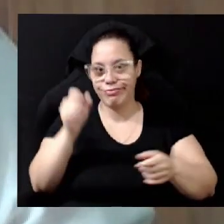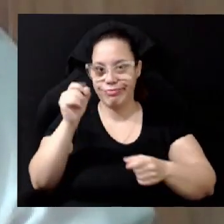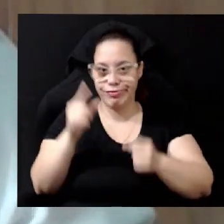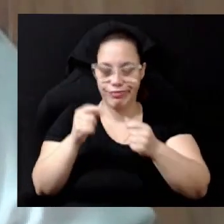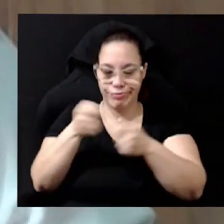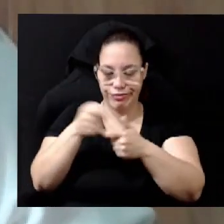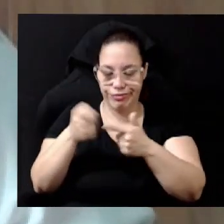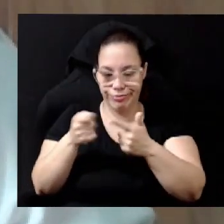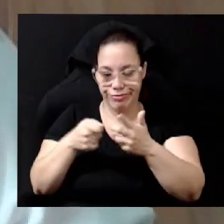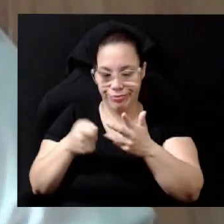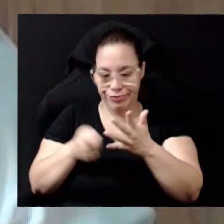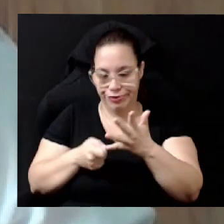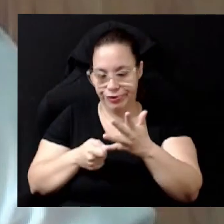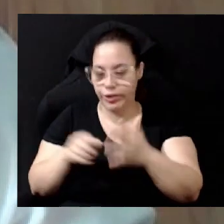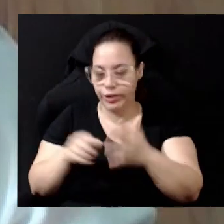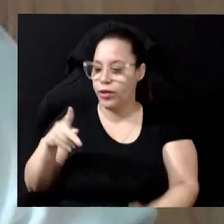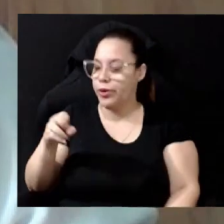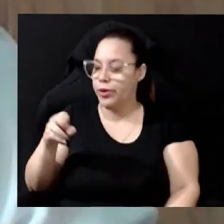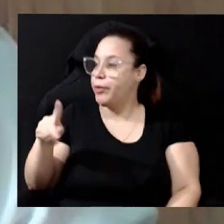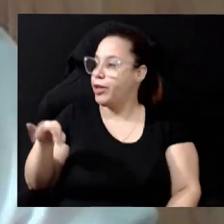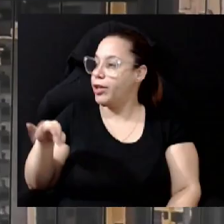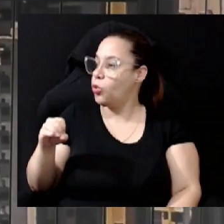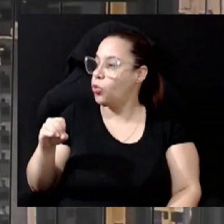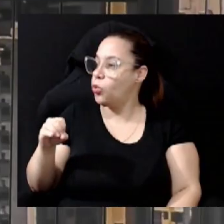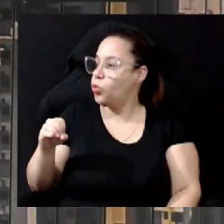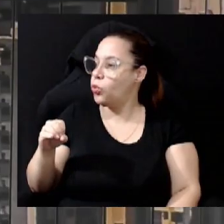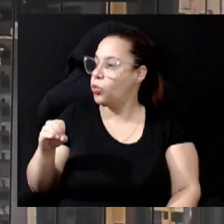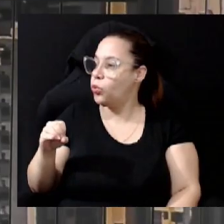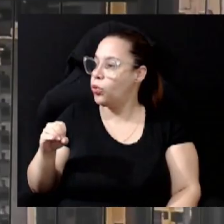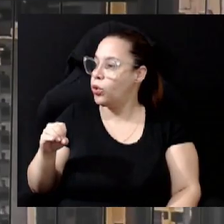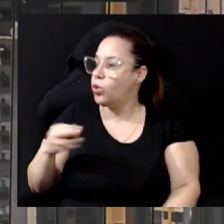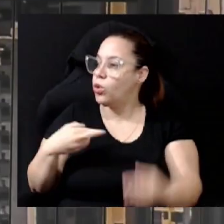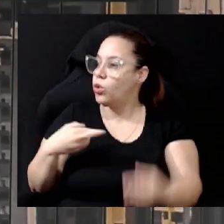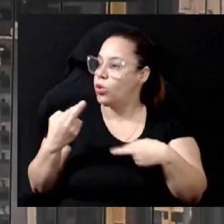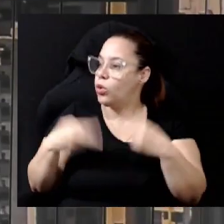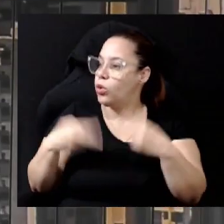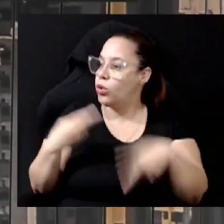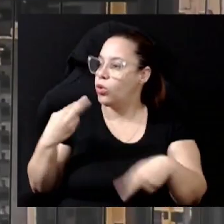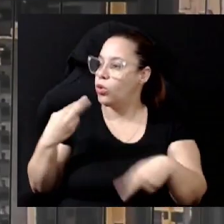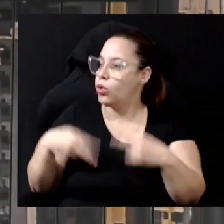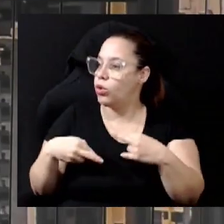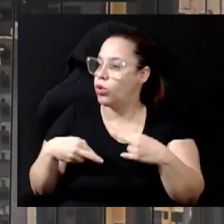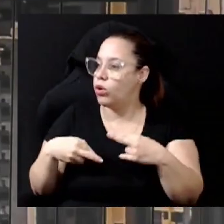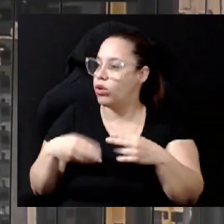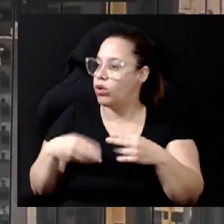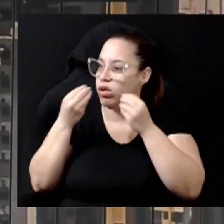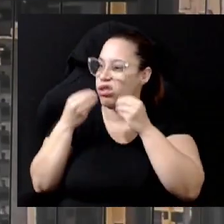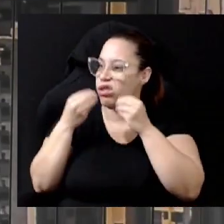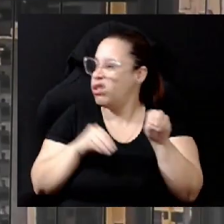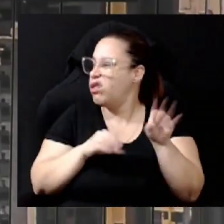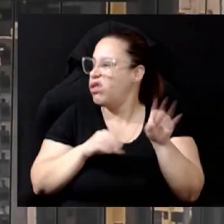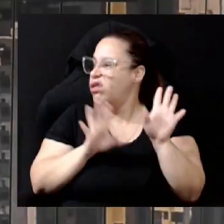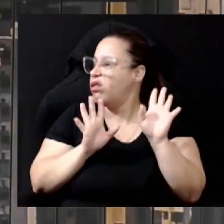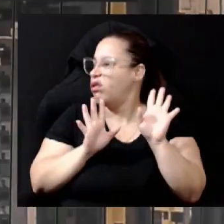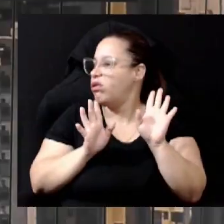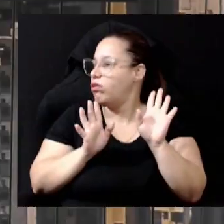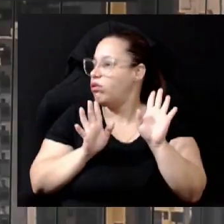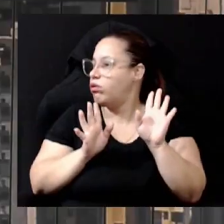esses pontos, sobre essa lente. Ô Pedro, e você faz uma alusão também às relações que andam um pouco